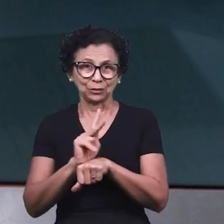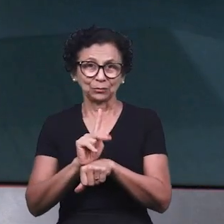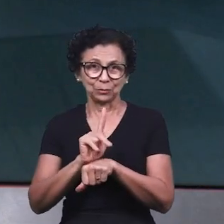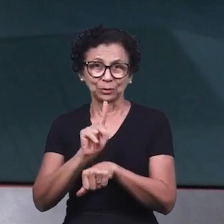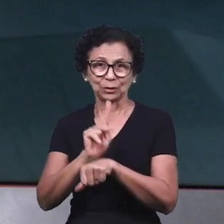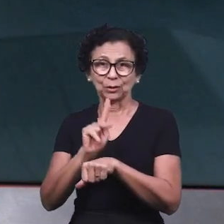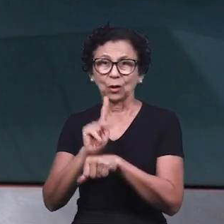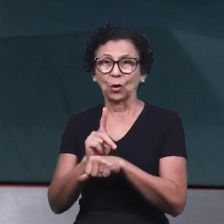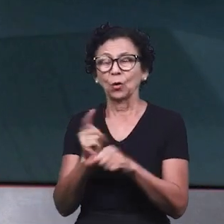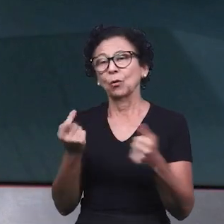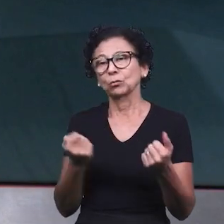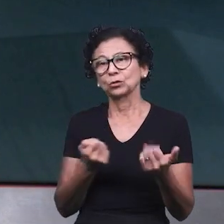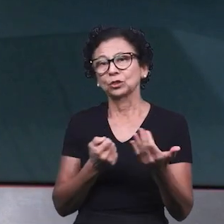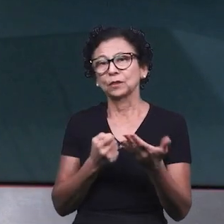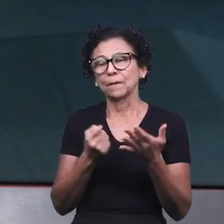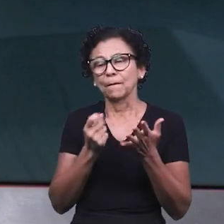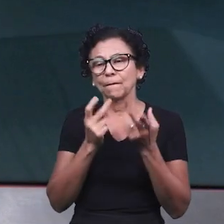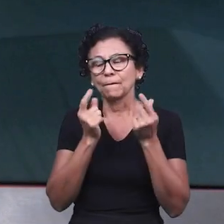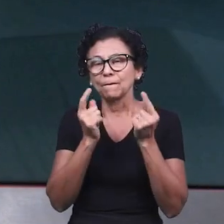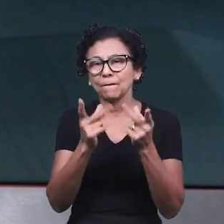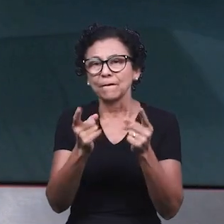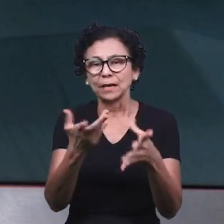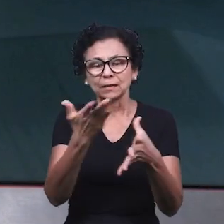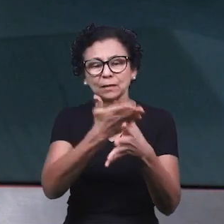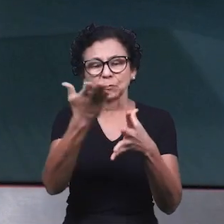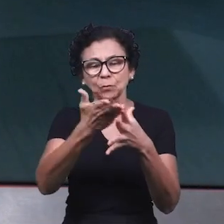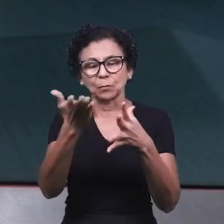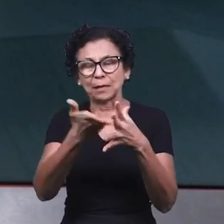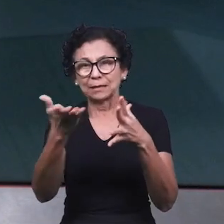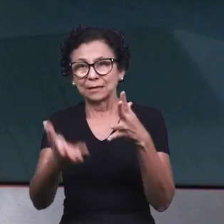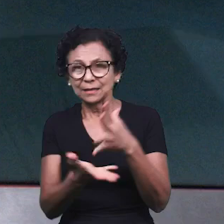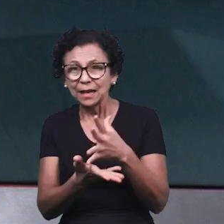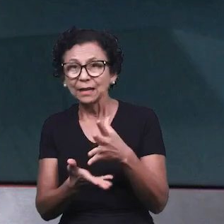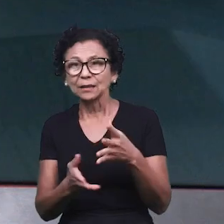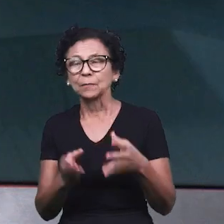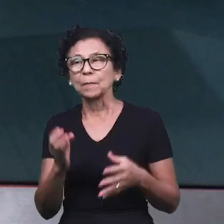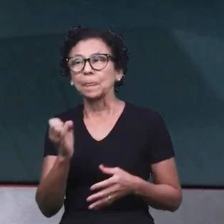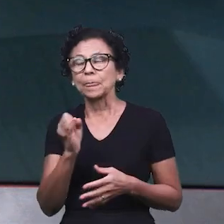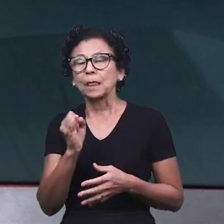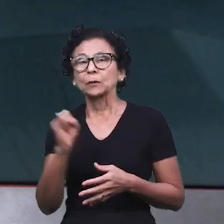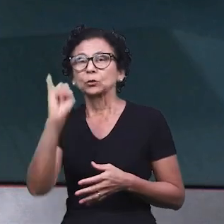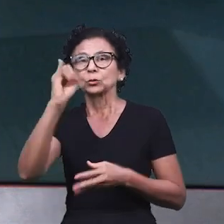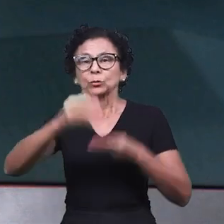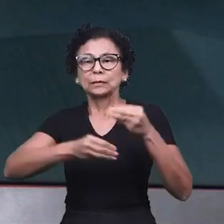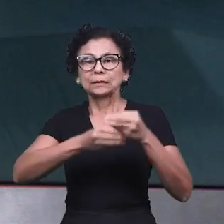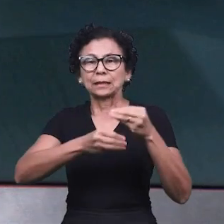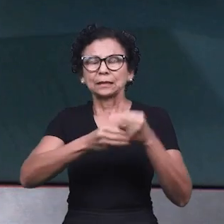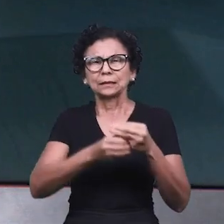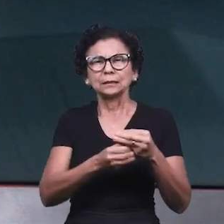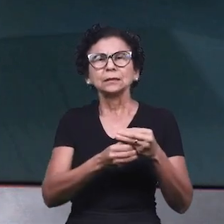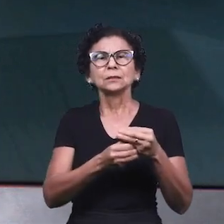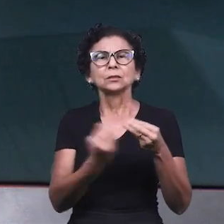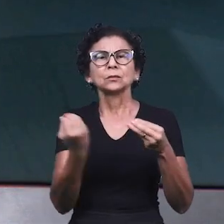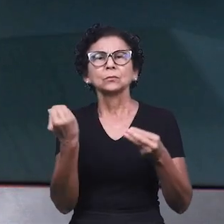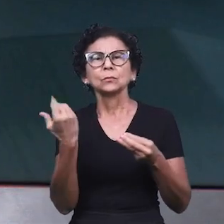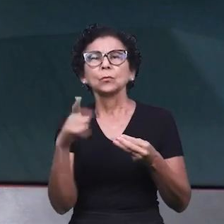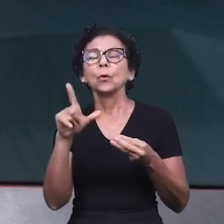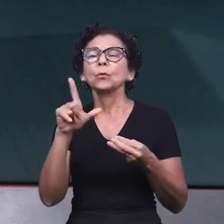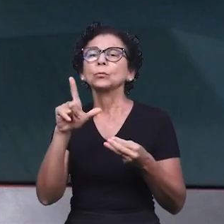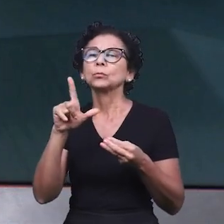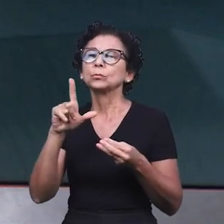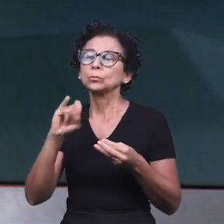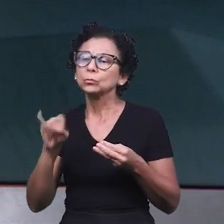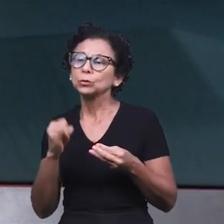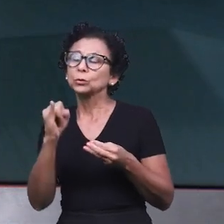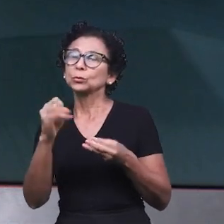de todas as vendas a prazo, além da taxa de juros, ele coloca uma pequena taxa ali inserida na